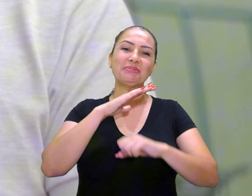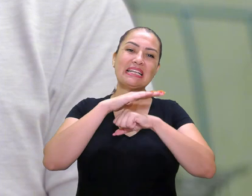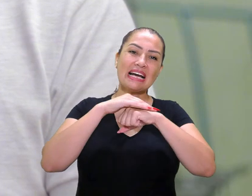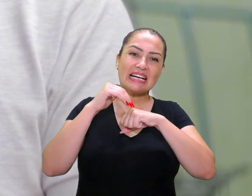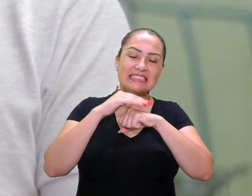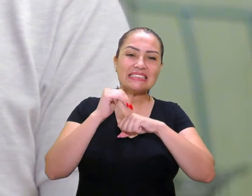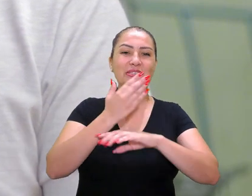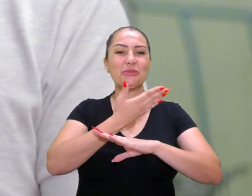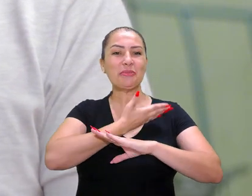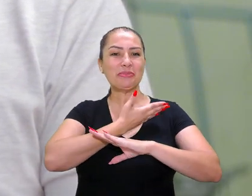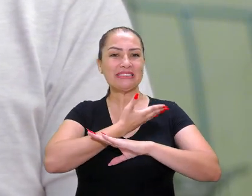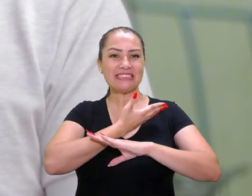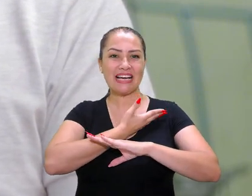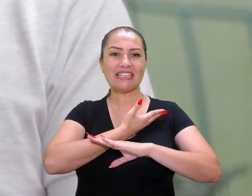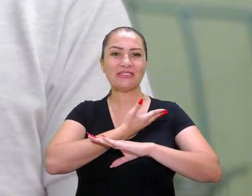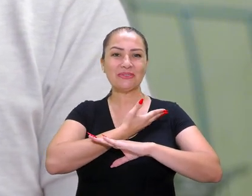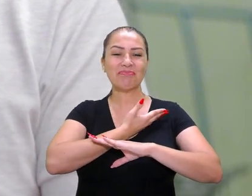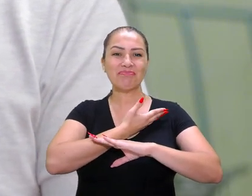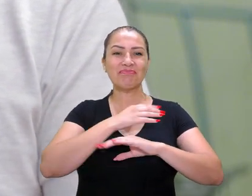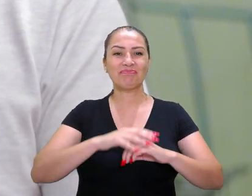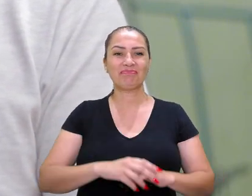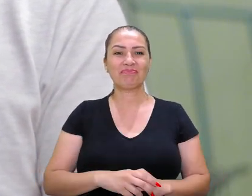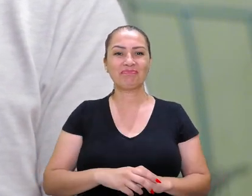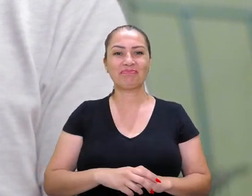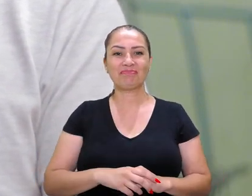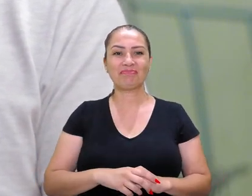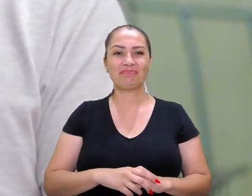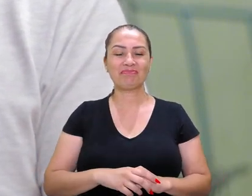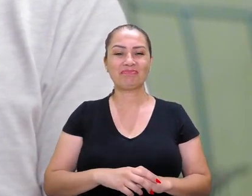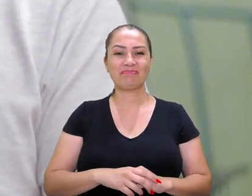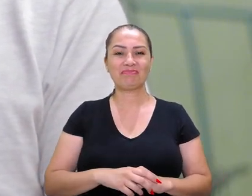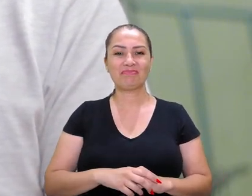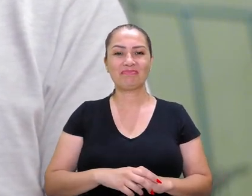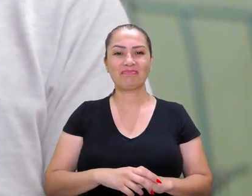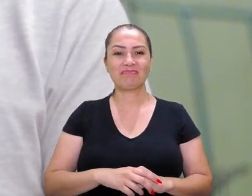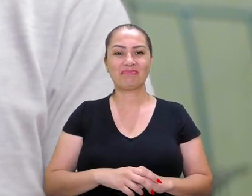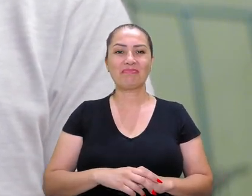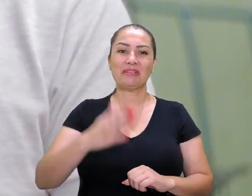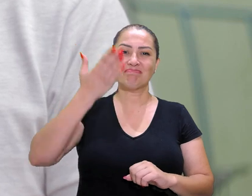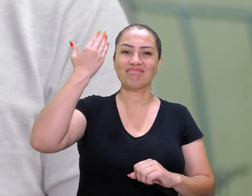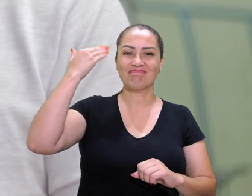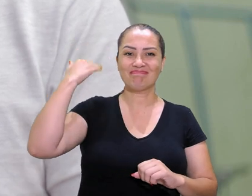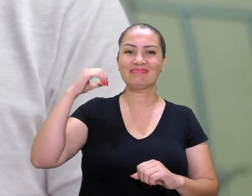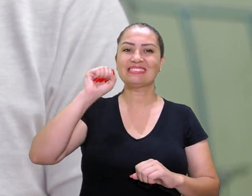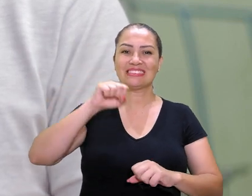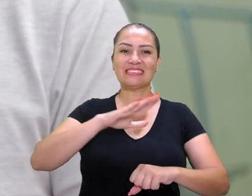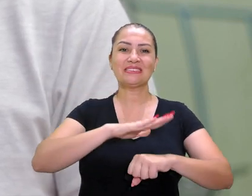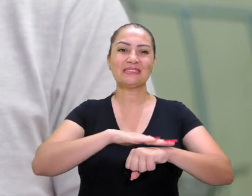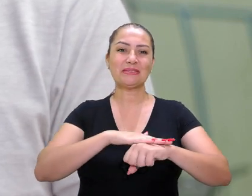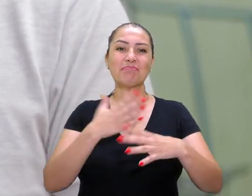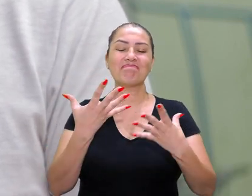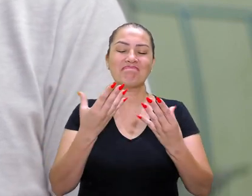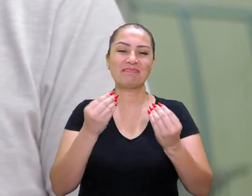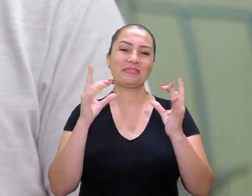né, tanto daquela época, né, porque foi um período, com certeza, foi um período muito